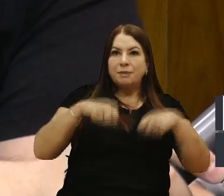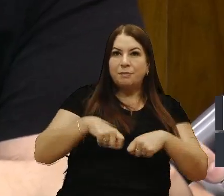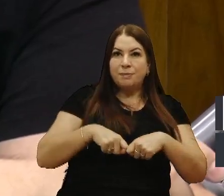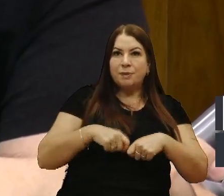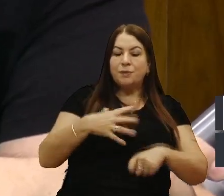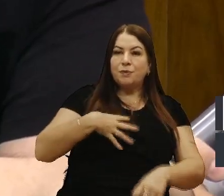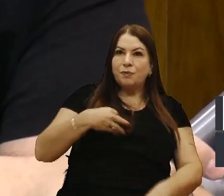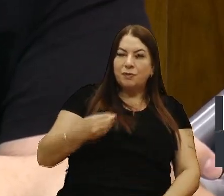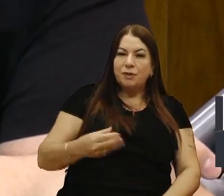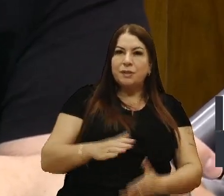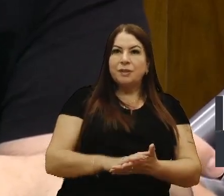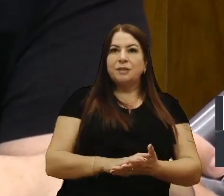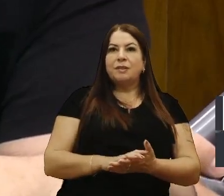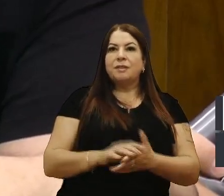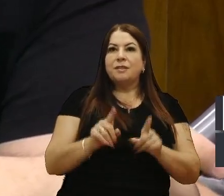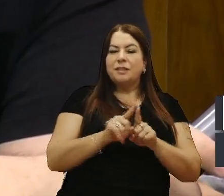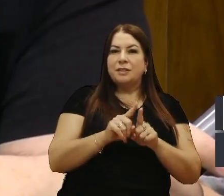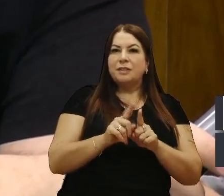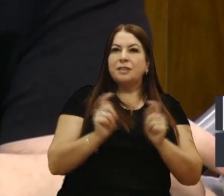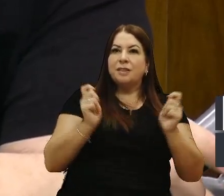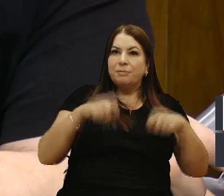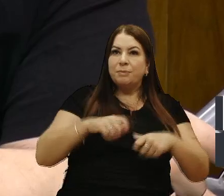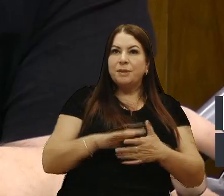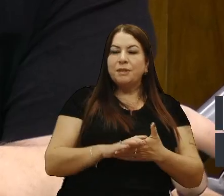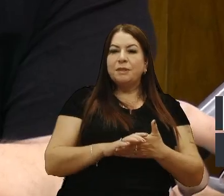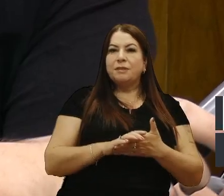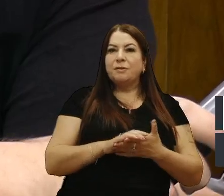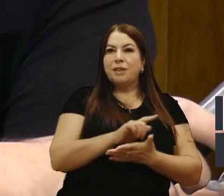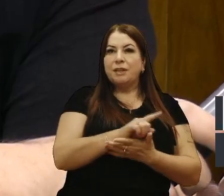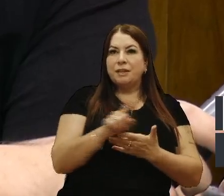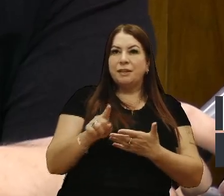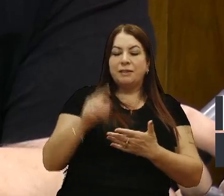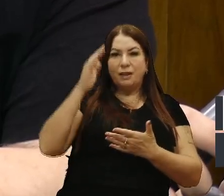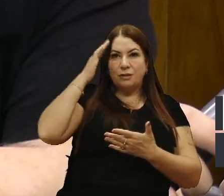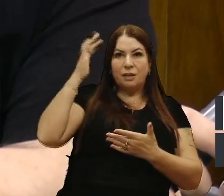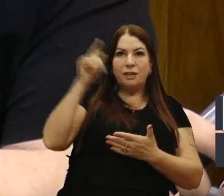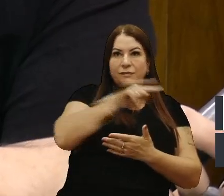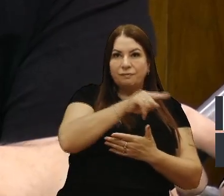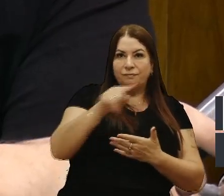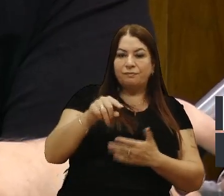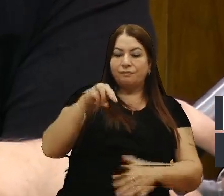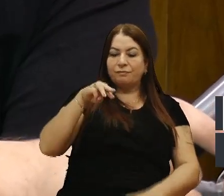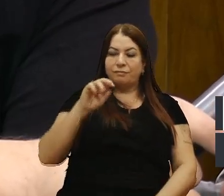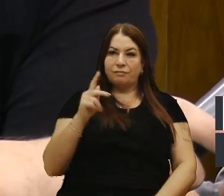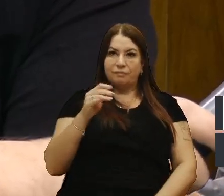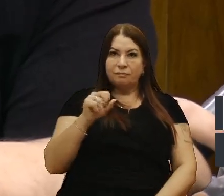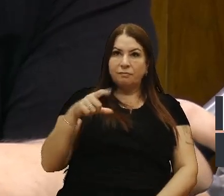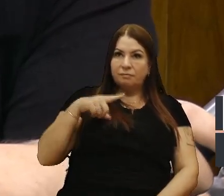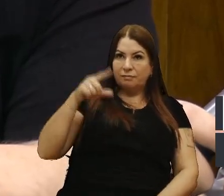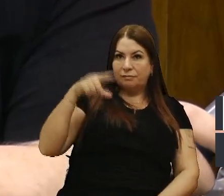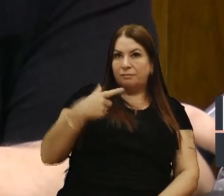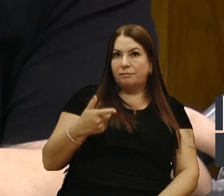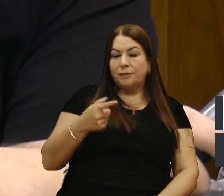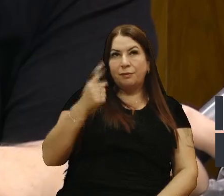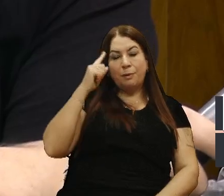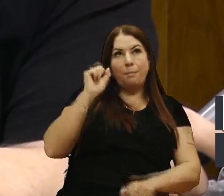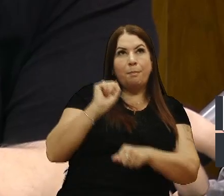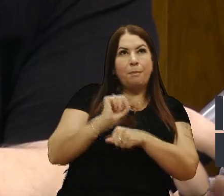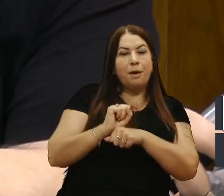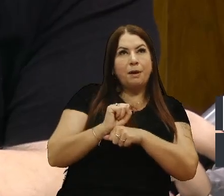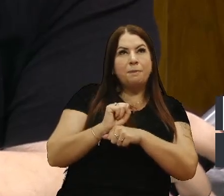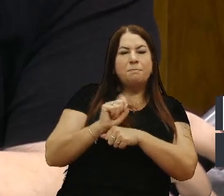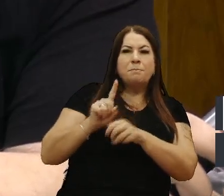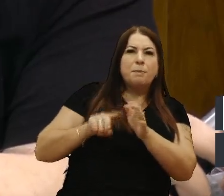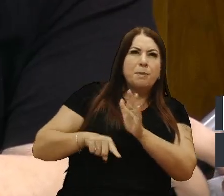do filho, a capacidade, os sonhos que o Matheus tem. Porque se vocês pararem para